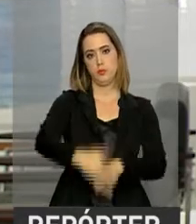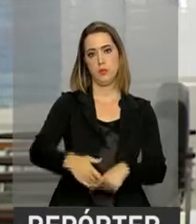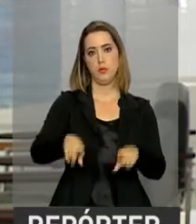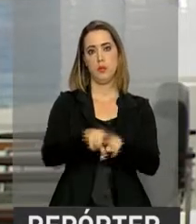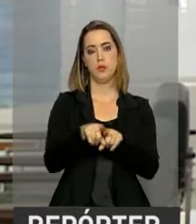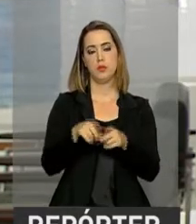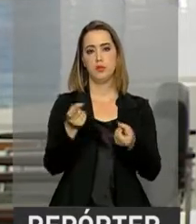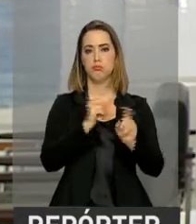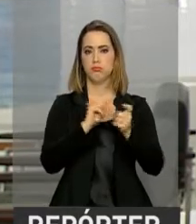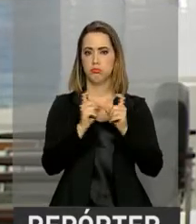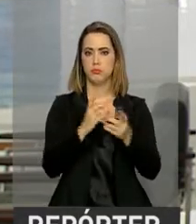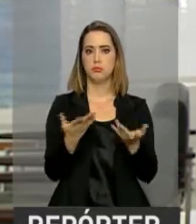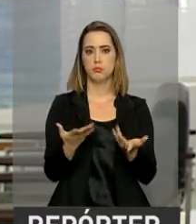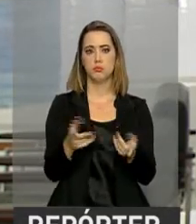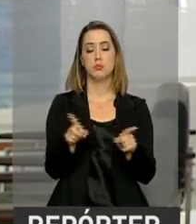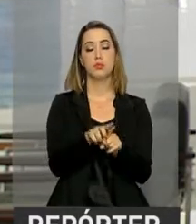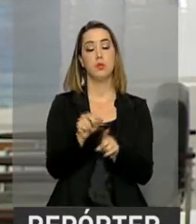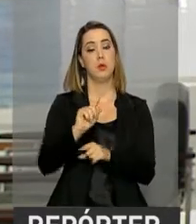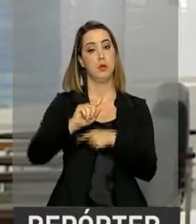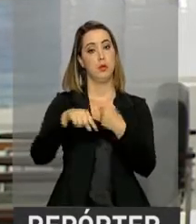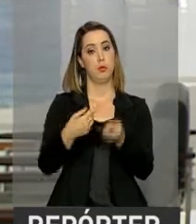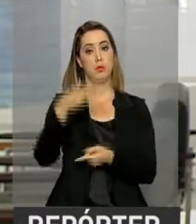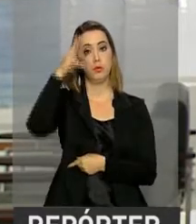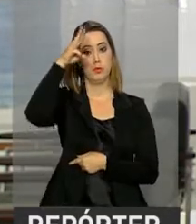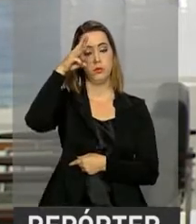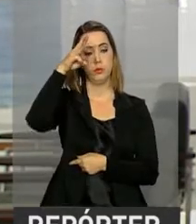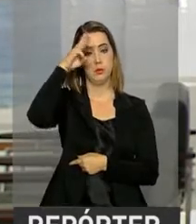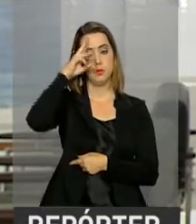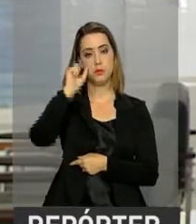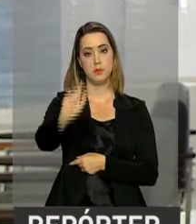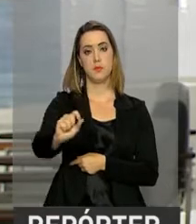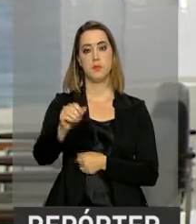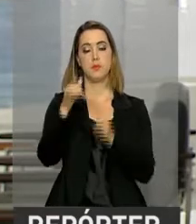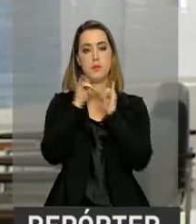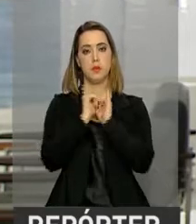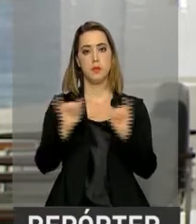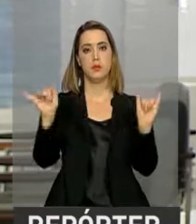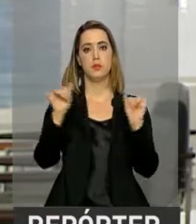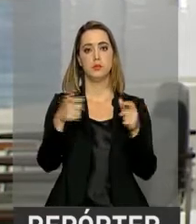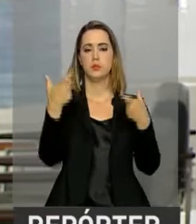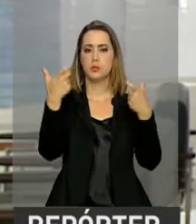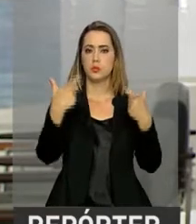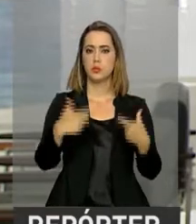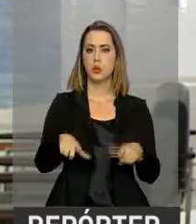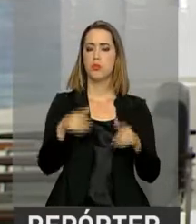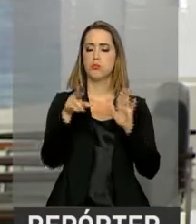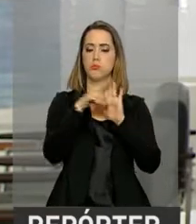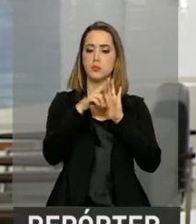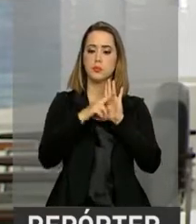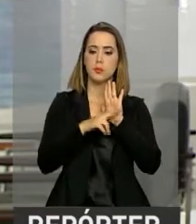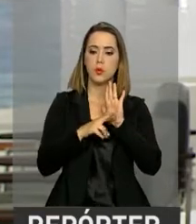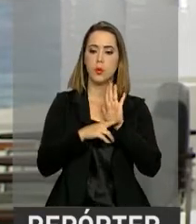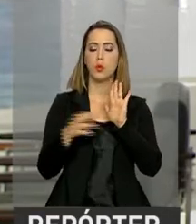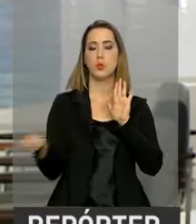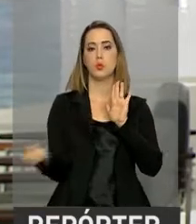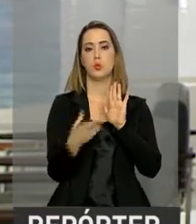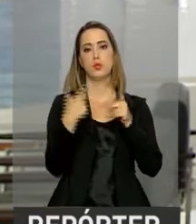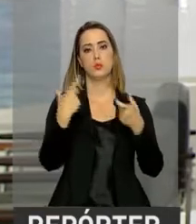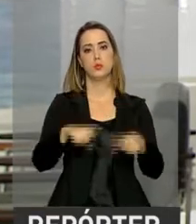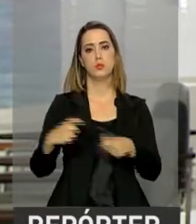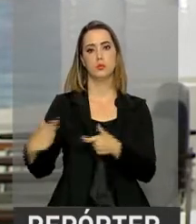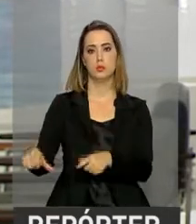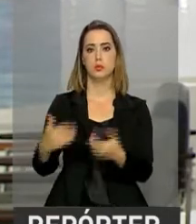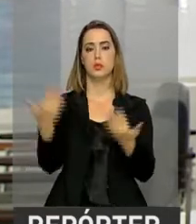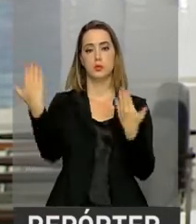materiais administrativos. Na próxima terça-feira, o INEP vai divulgar a exata relação dos novos locais onde